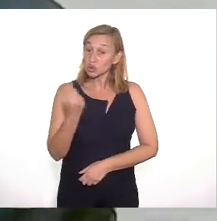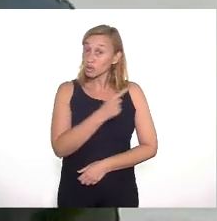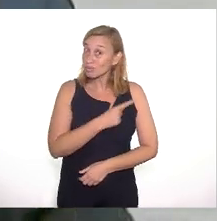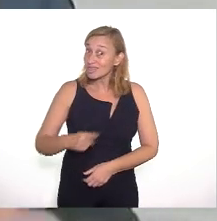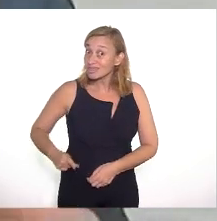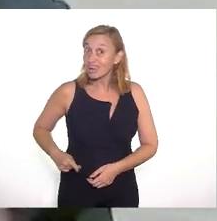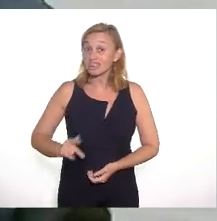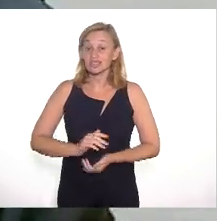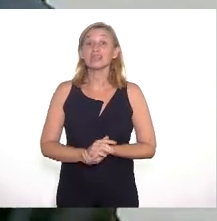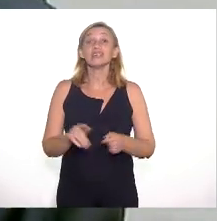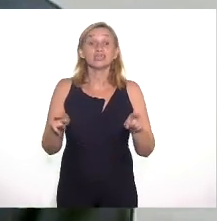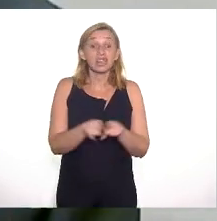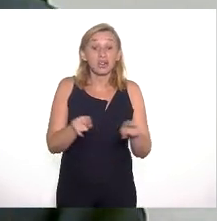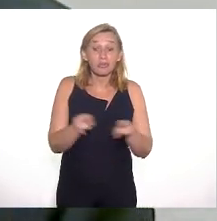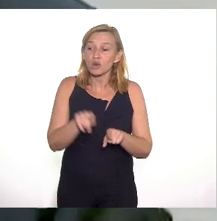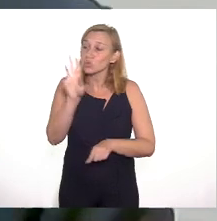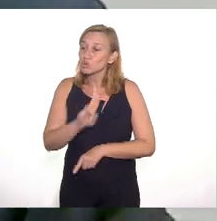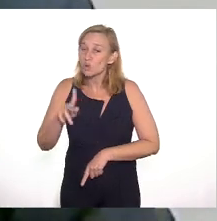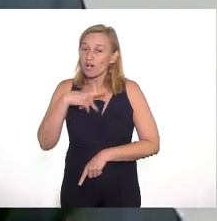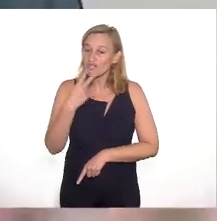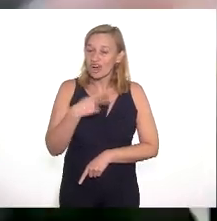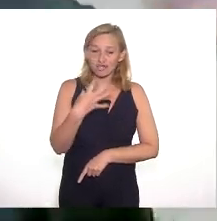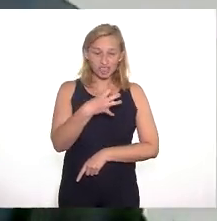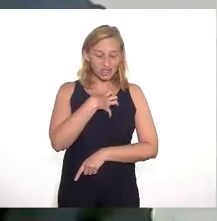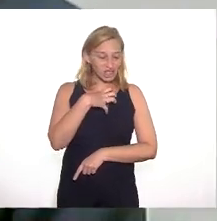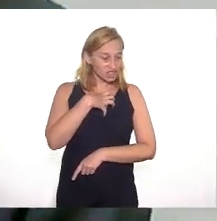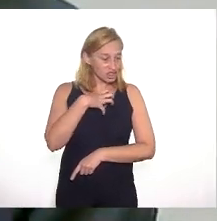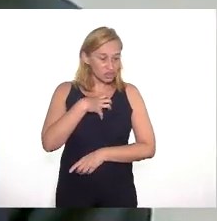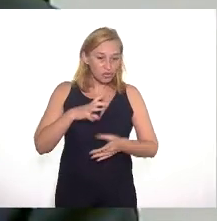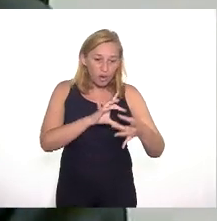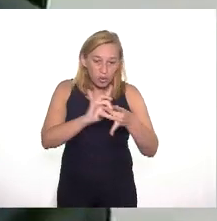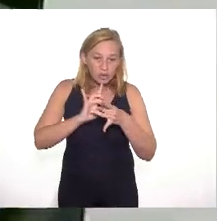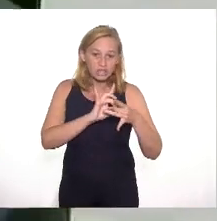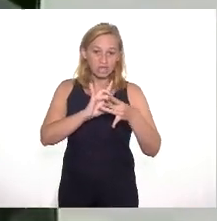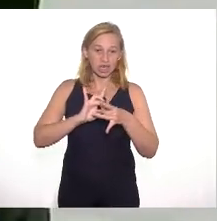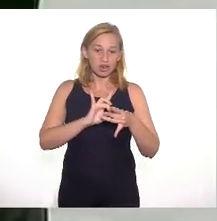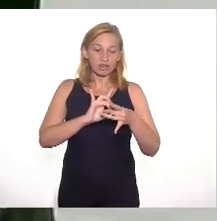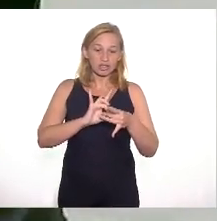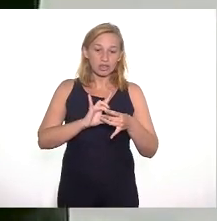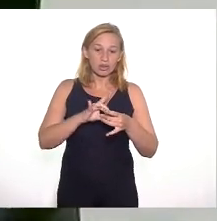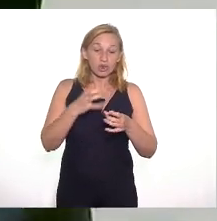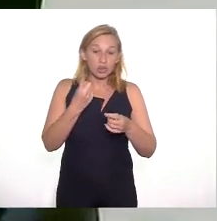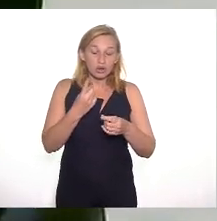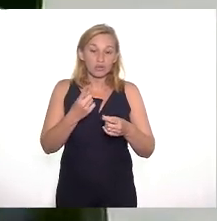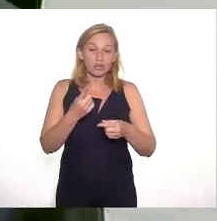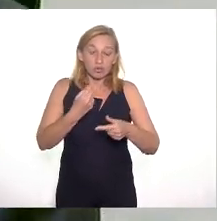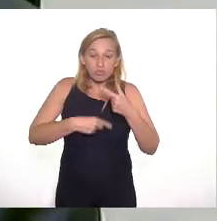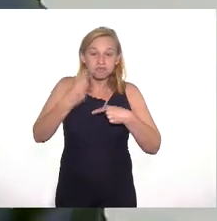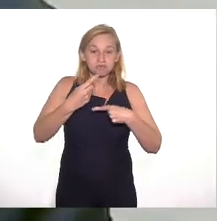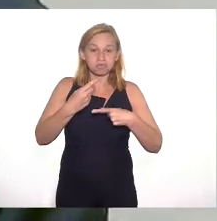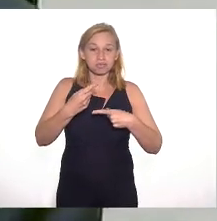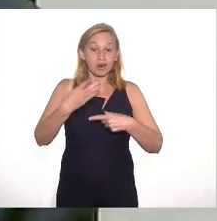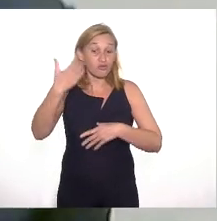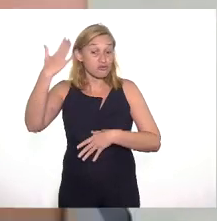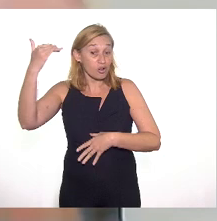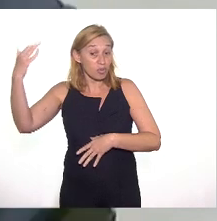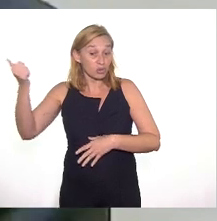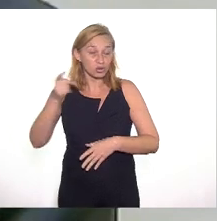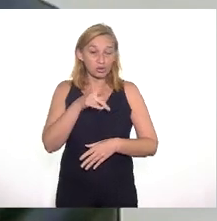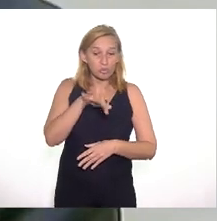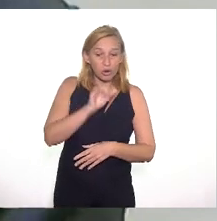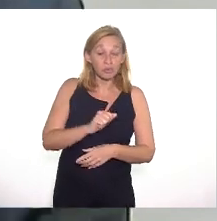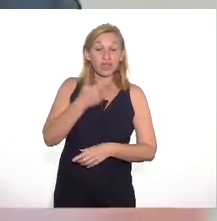que também usou das palavras no sentido de que foi a União que trouxe o sucesso do lançamento desse programa,